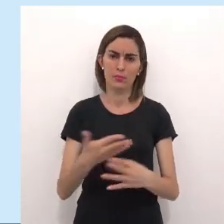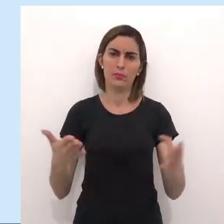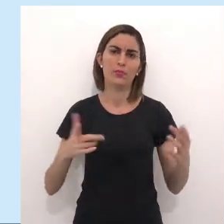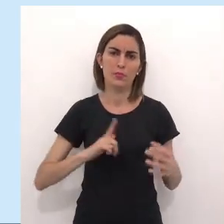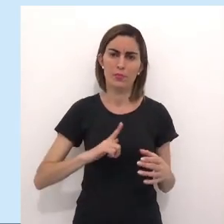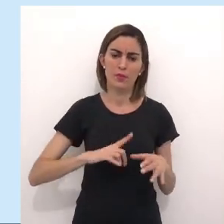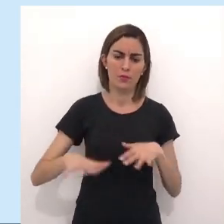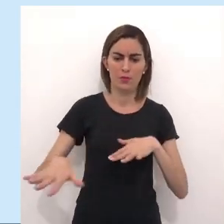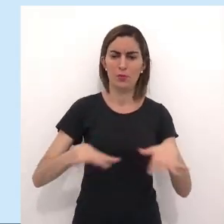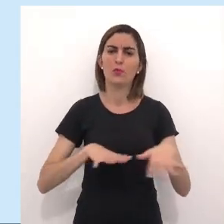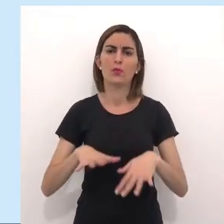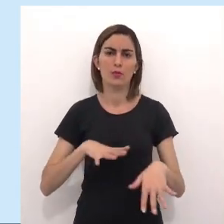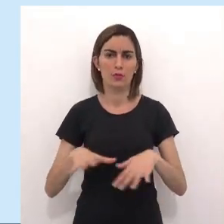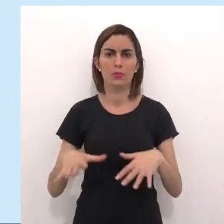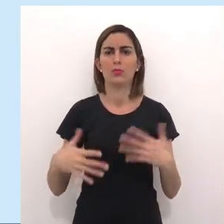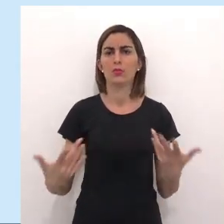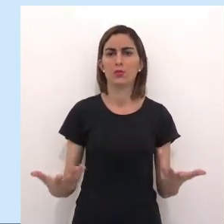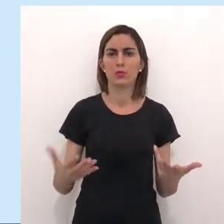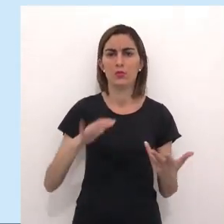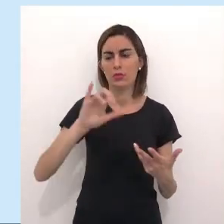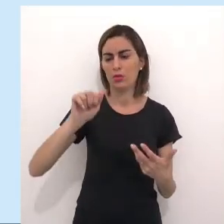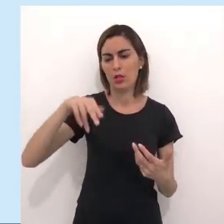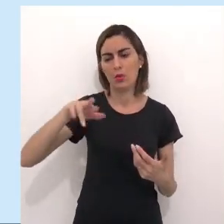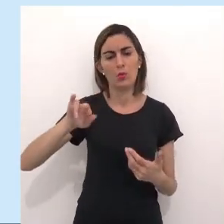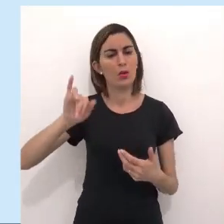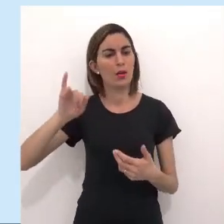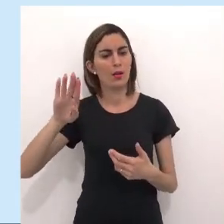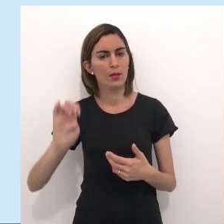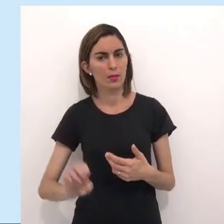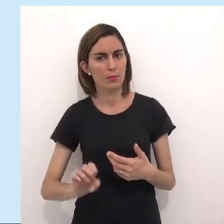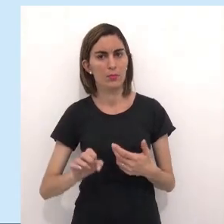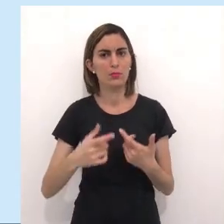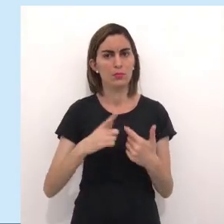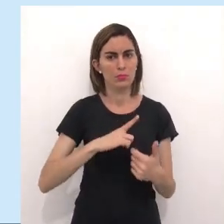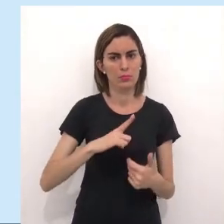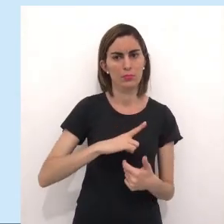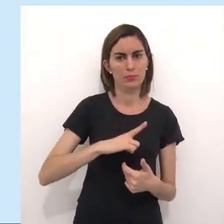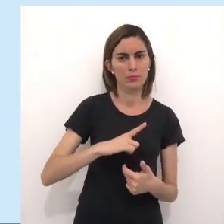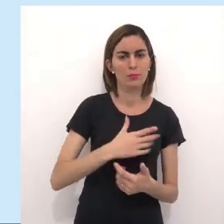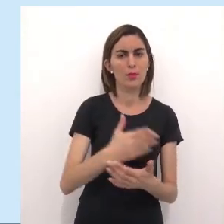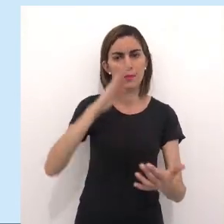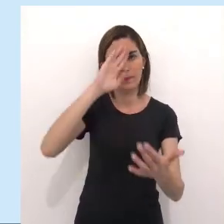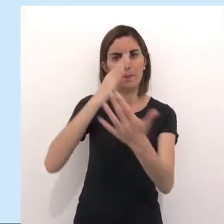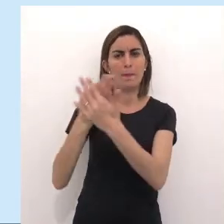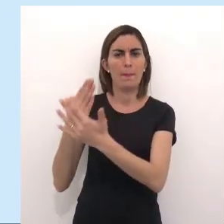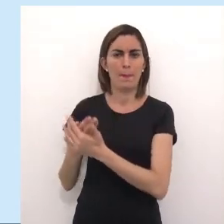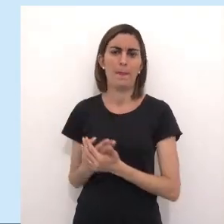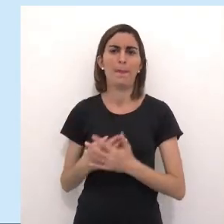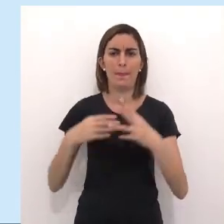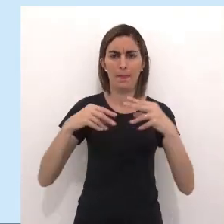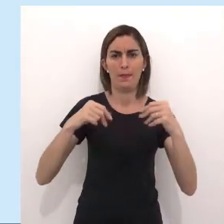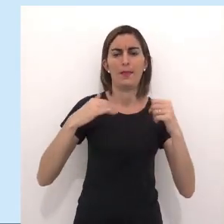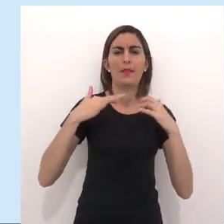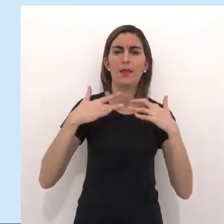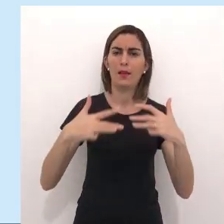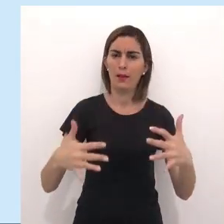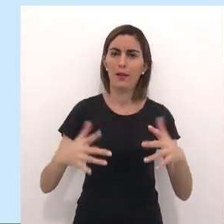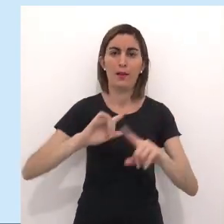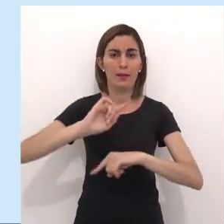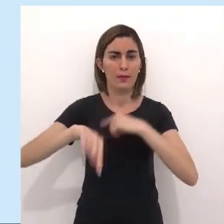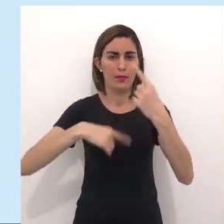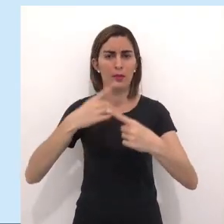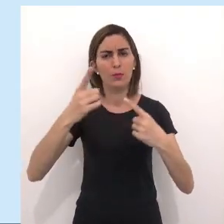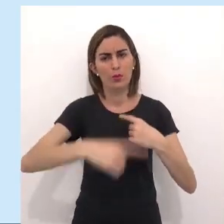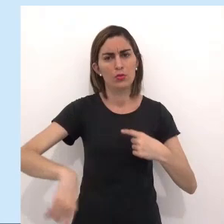Eles tiveram um movimento Jaguaribe, né? Onde eles acreditavam numa terra sem mal.